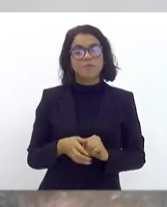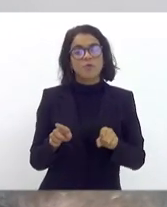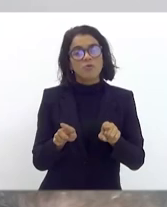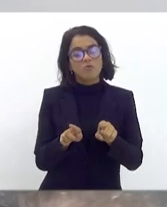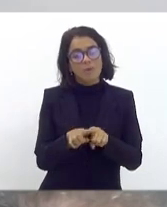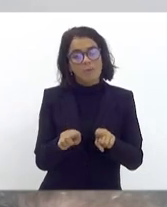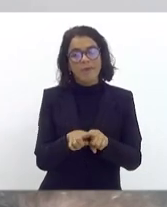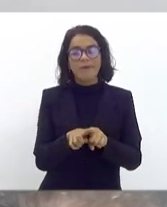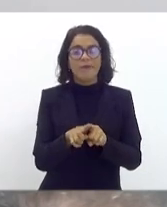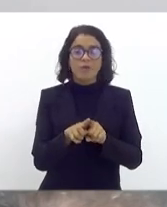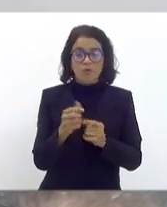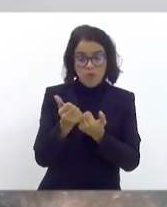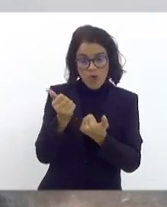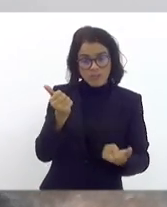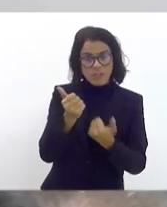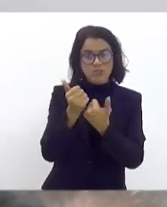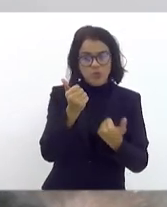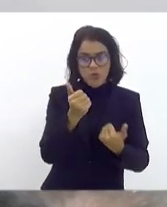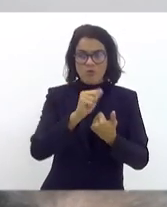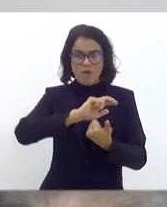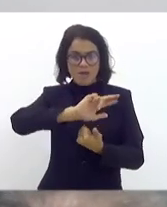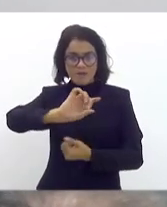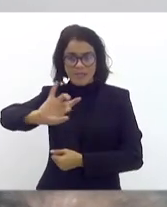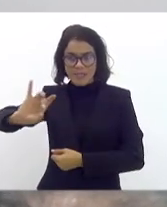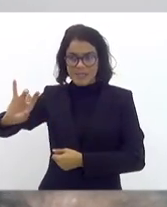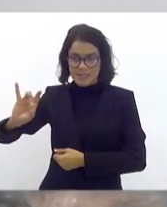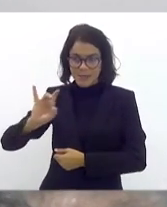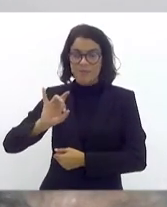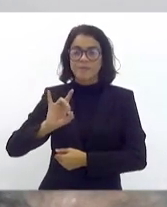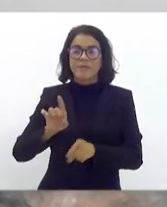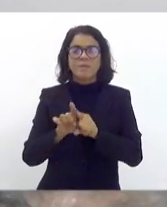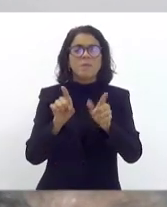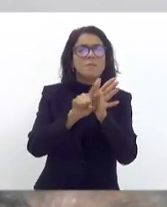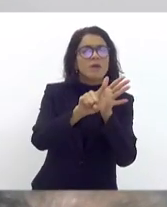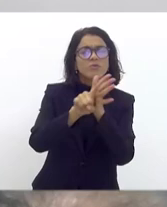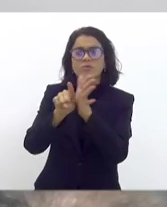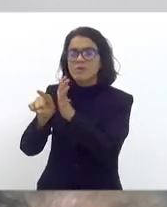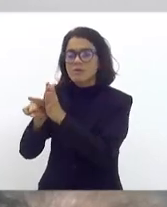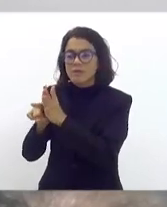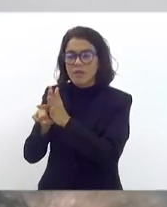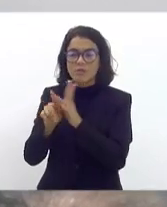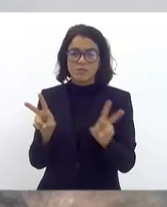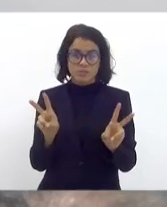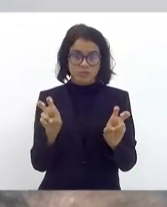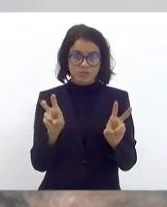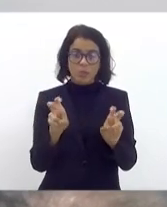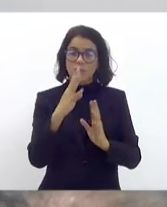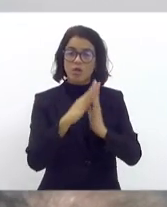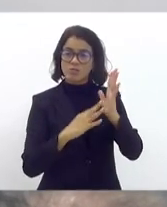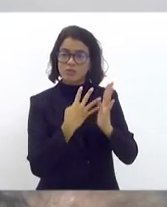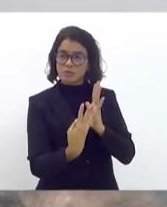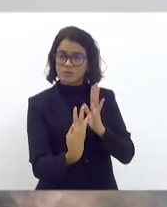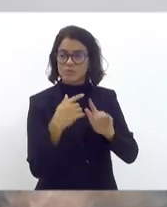respectivas assessorias. Gostaria de questionar Vossas Excelências a respeito do nosso plano de